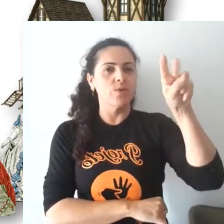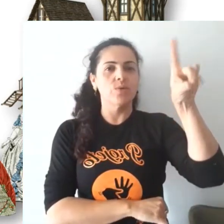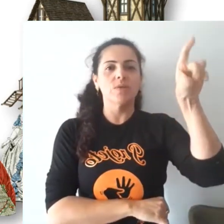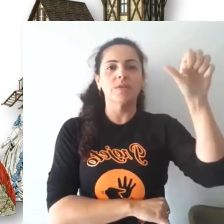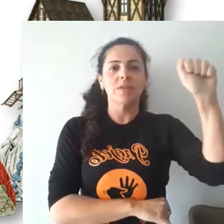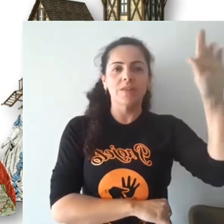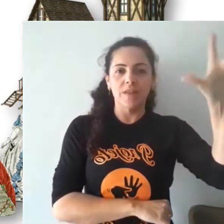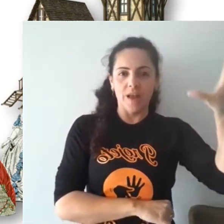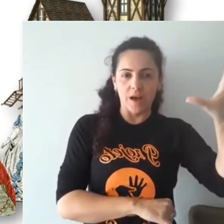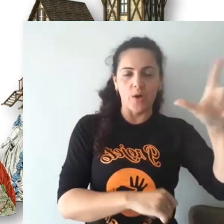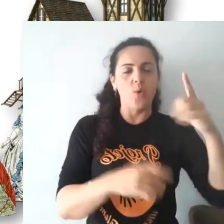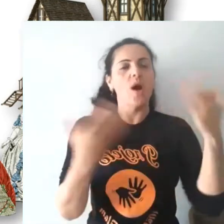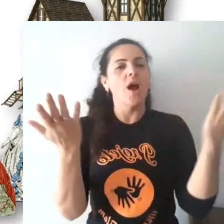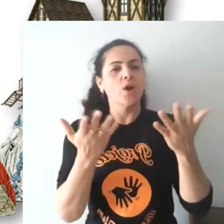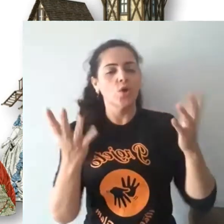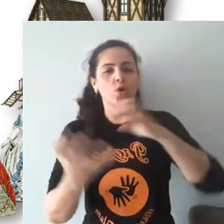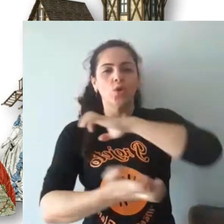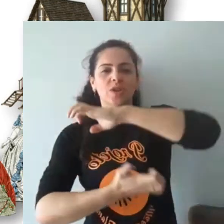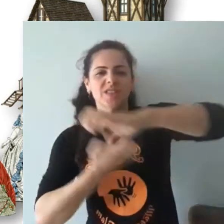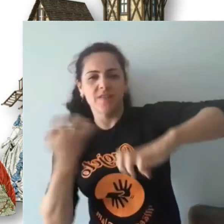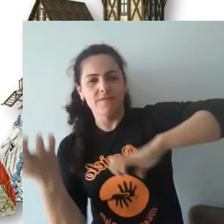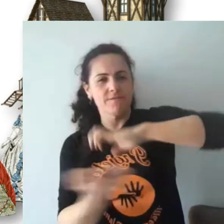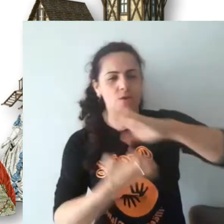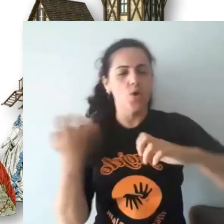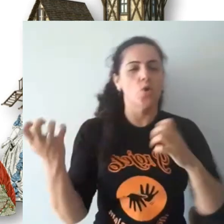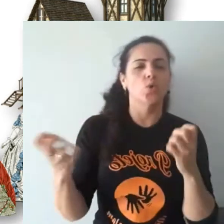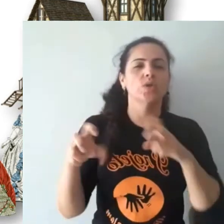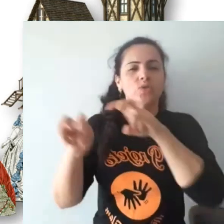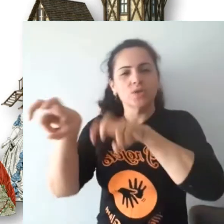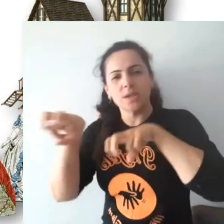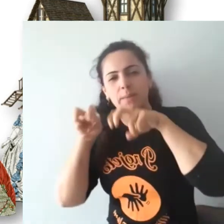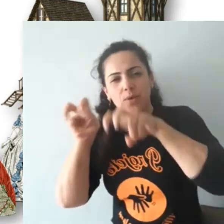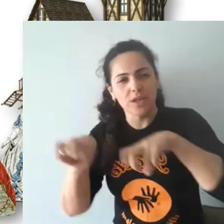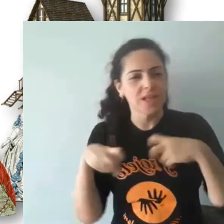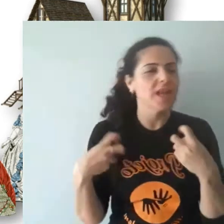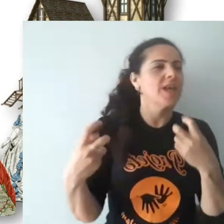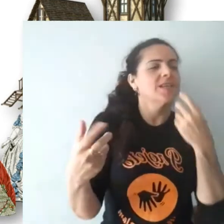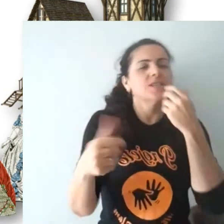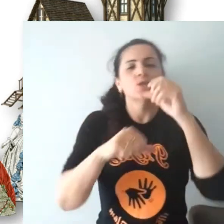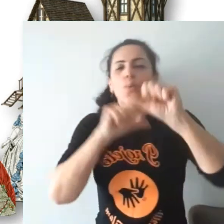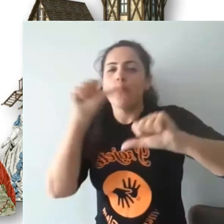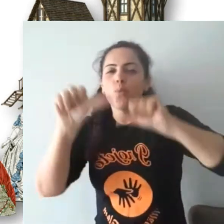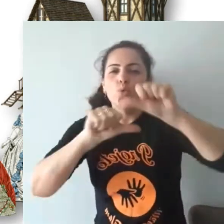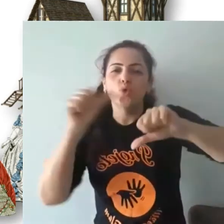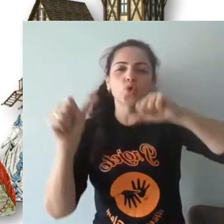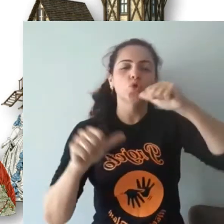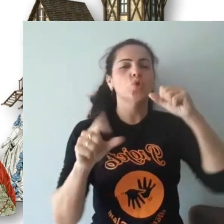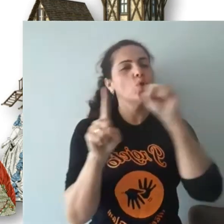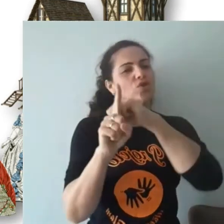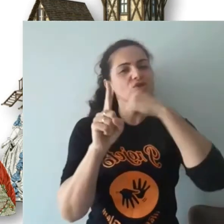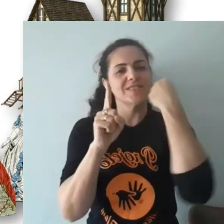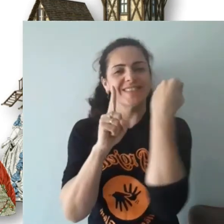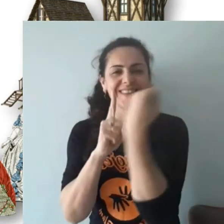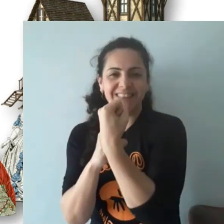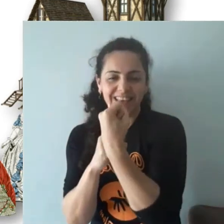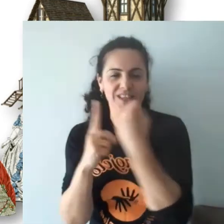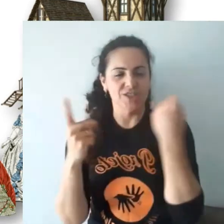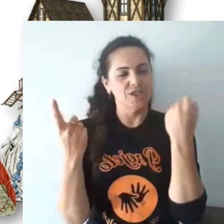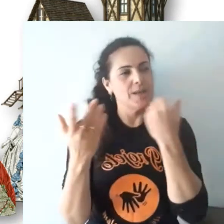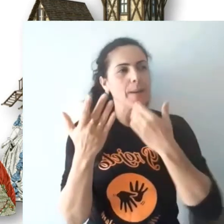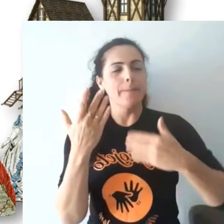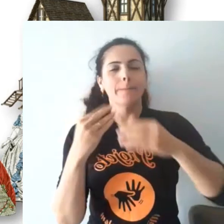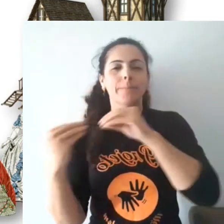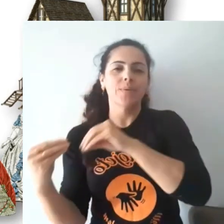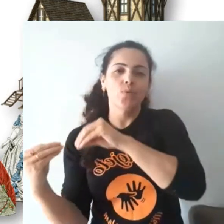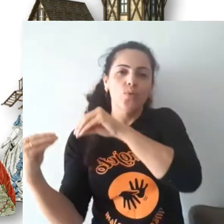revoltas camponesas, né? E a partir de revoluções na sociedade. O iluminismo ele também faz parte disso. Olha lá, aula de história aí